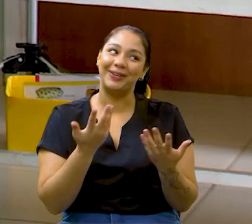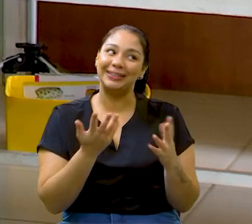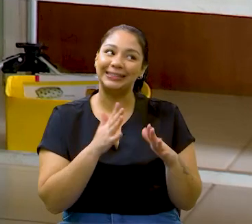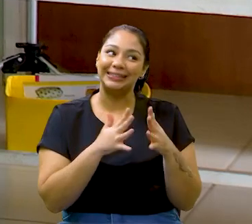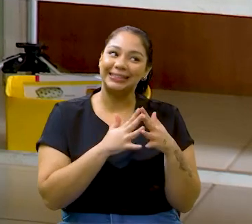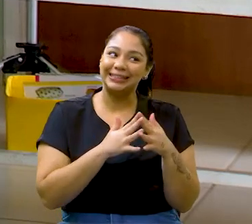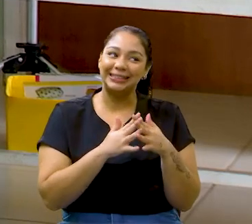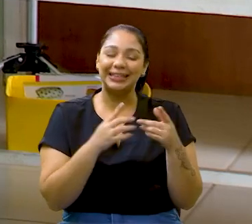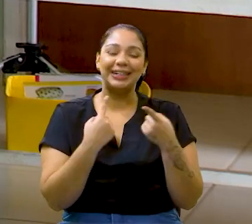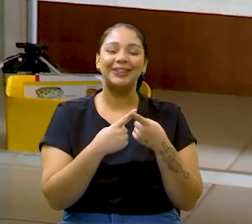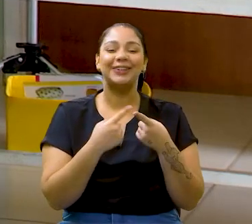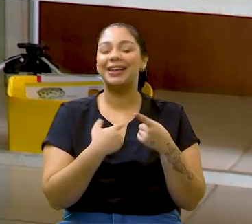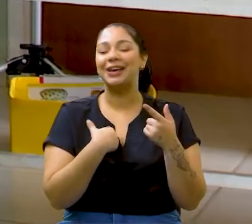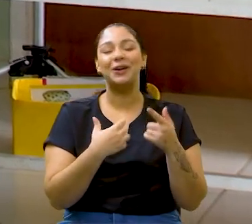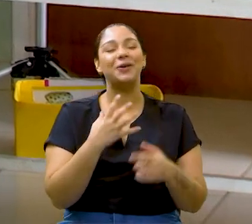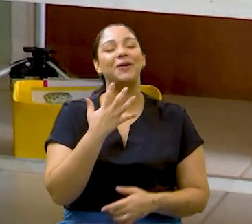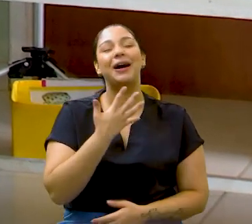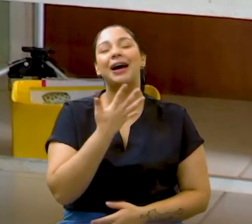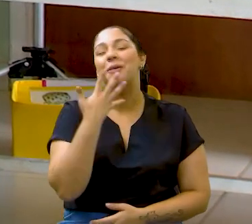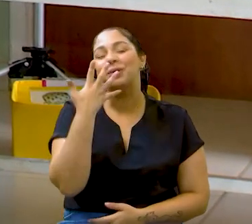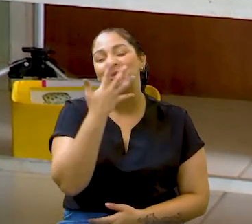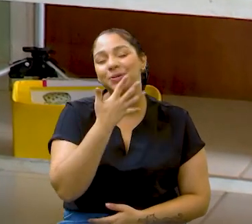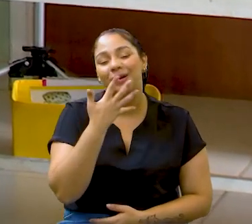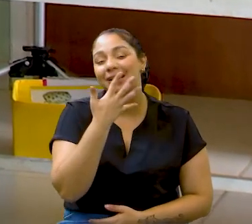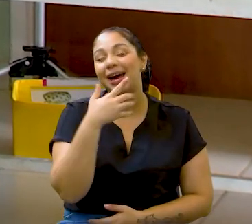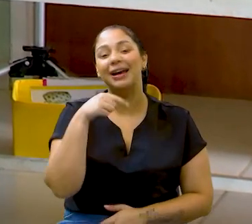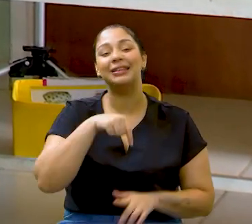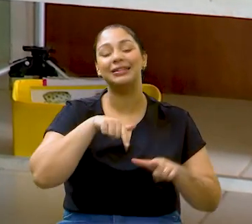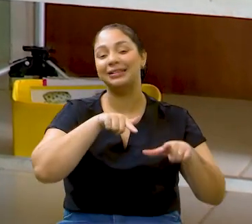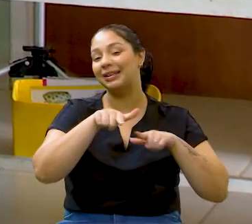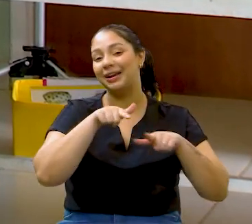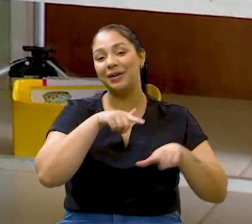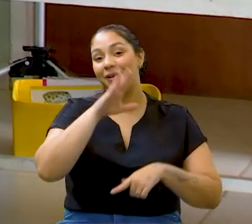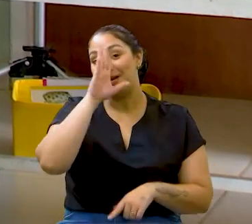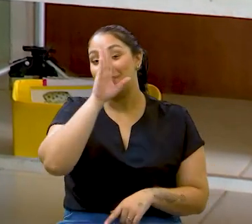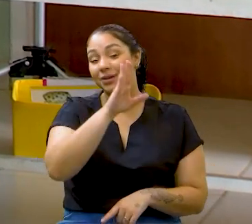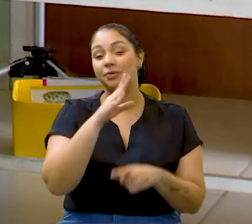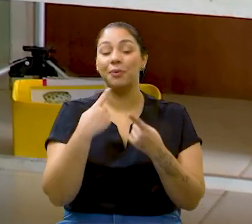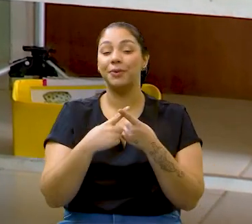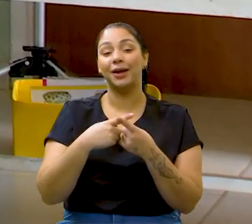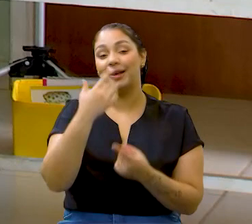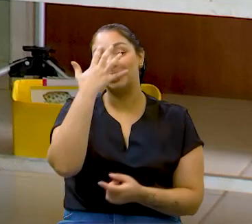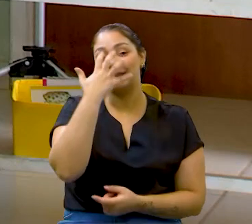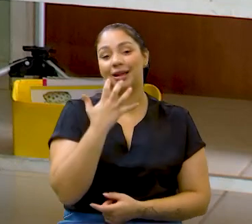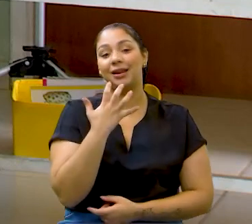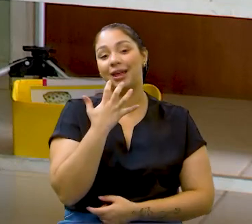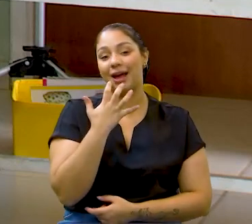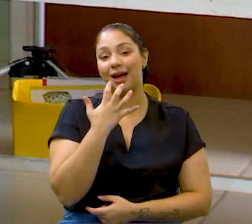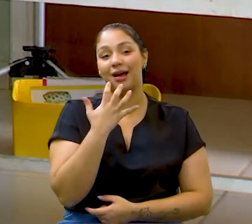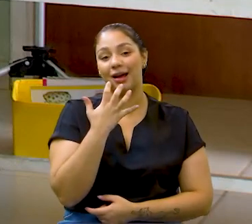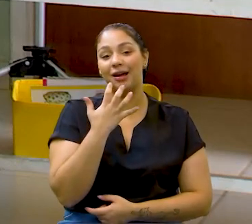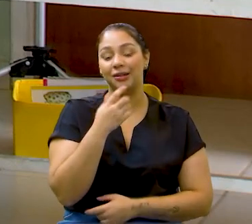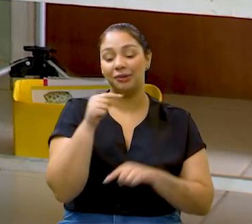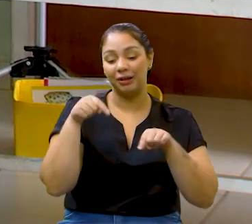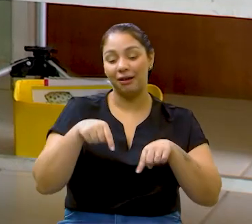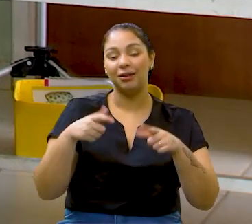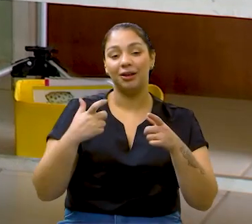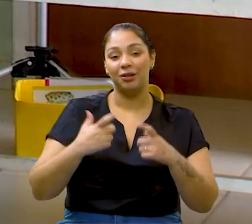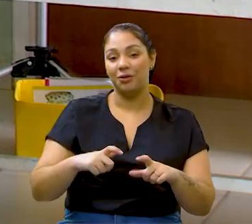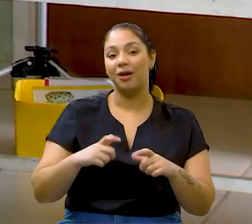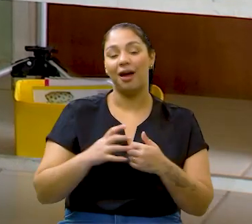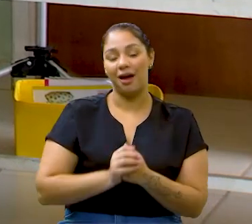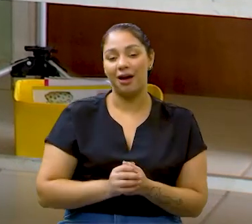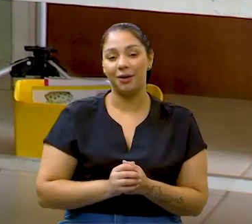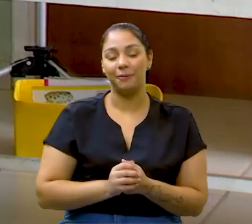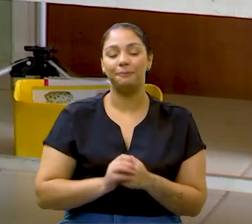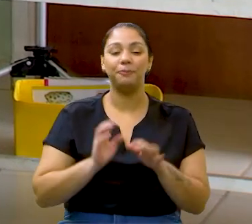suspeita, porque eu sou apaixonada pelo nosso trabalho, principalmente pela seriedade, né, como tudo é conduzido.